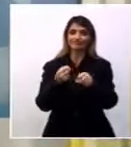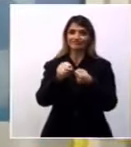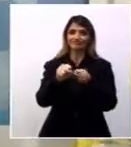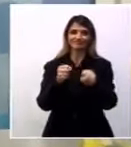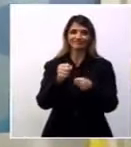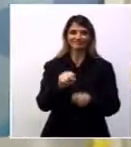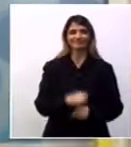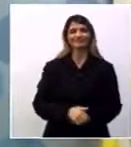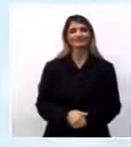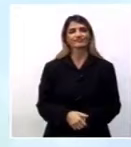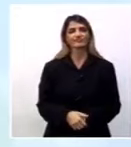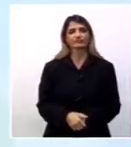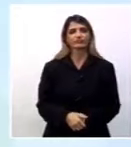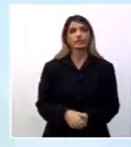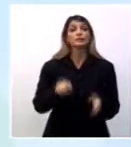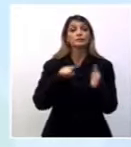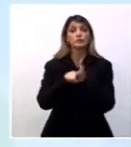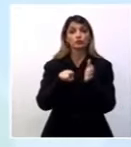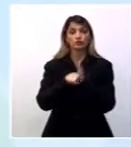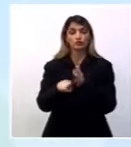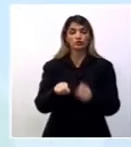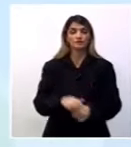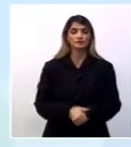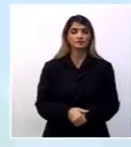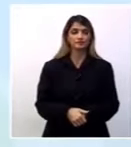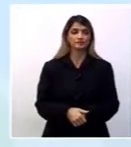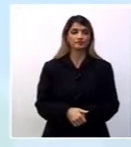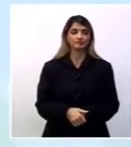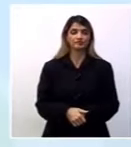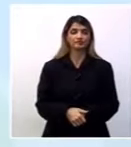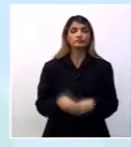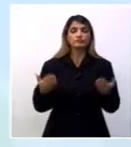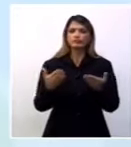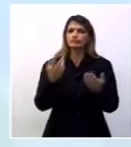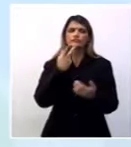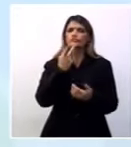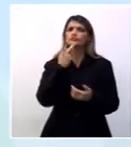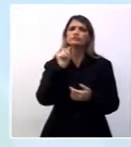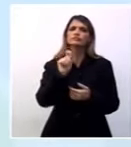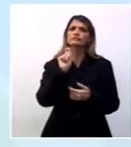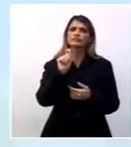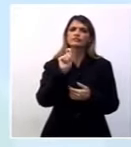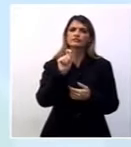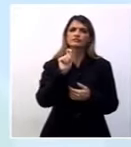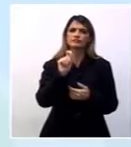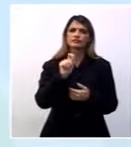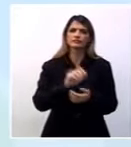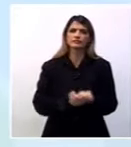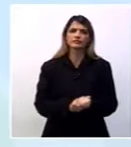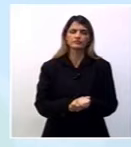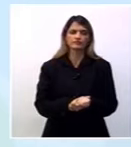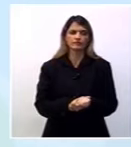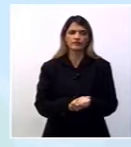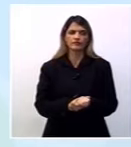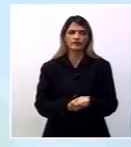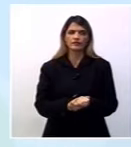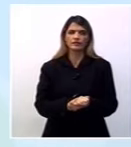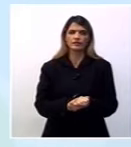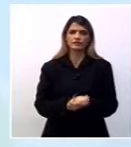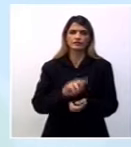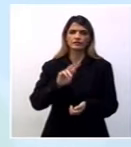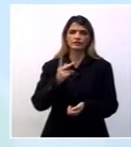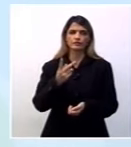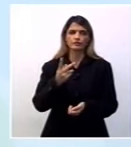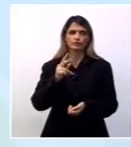Próximo slide, por favor. Tá. Agora nós vamos falar sobre o Huka Huka. Gente,